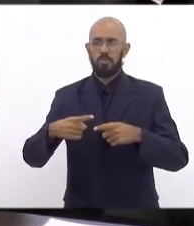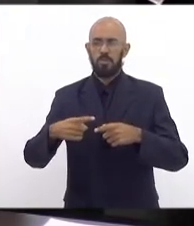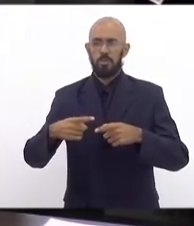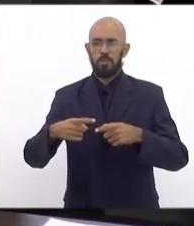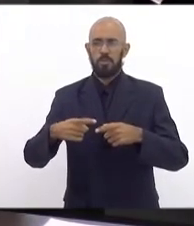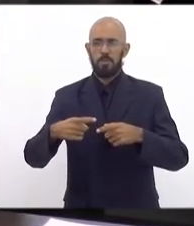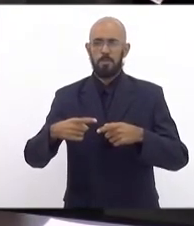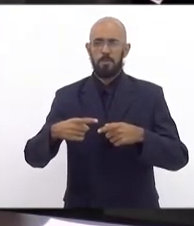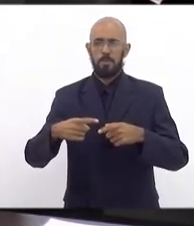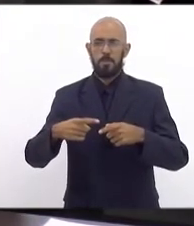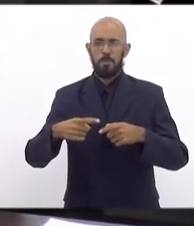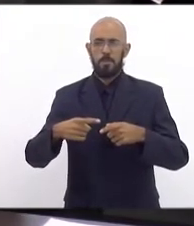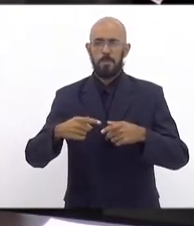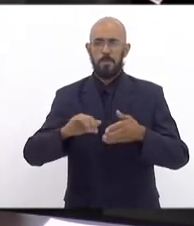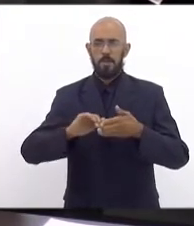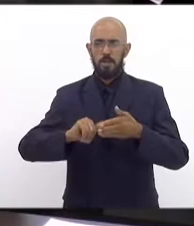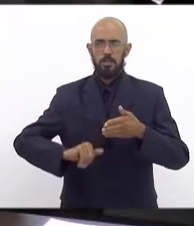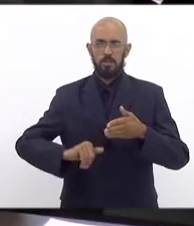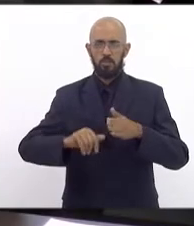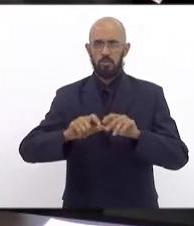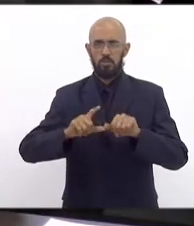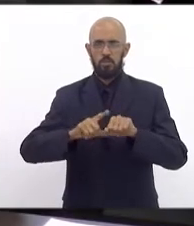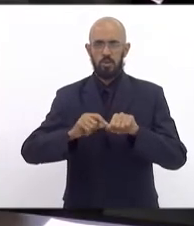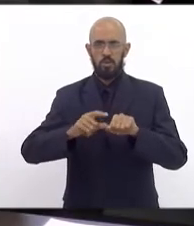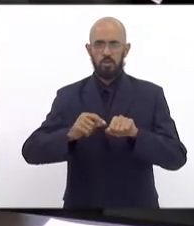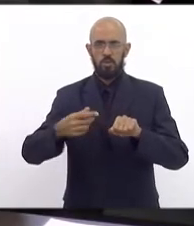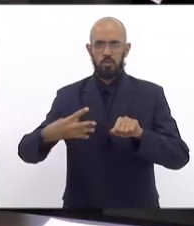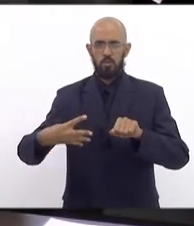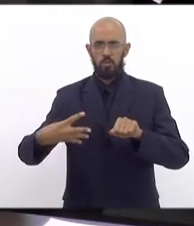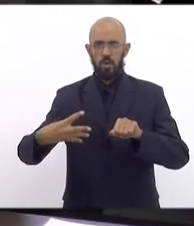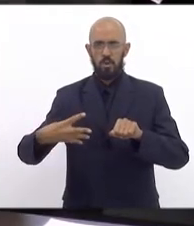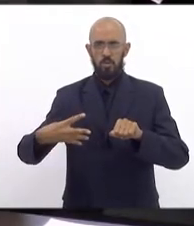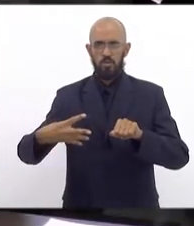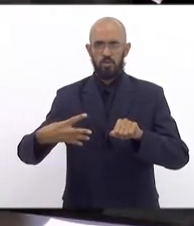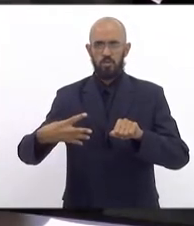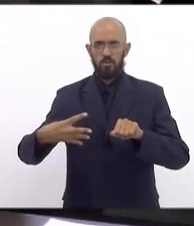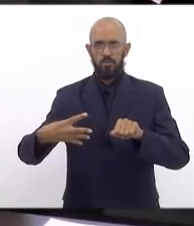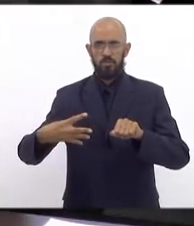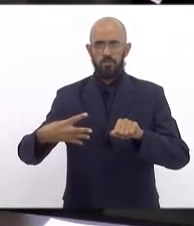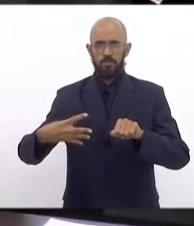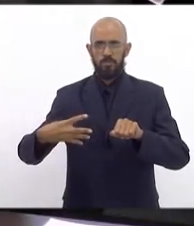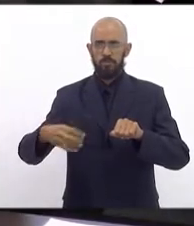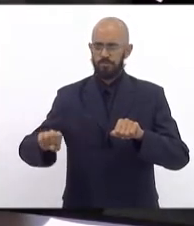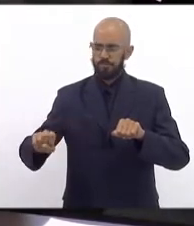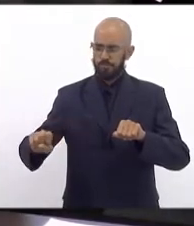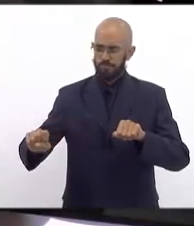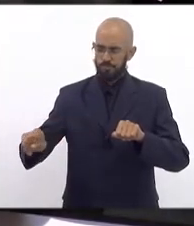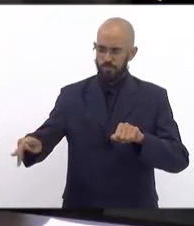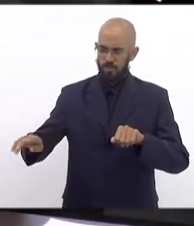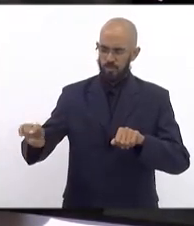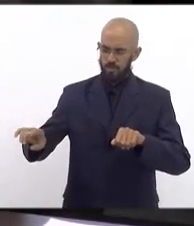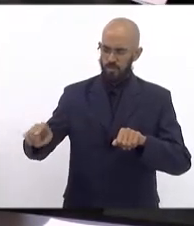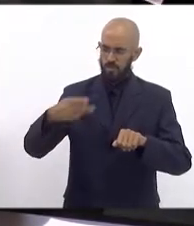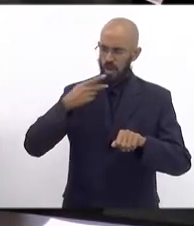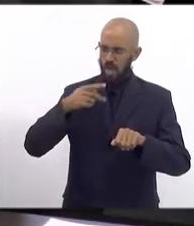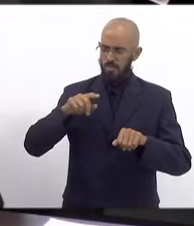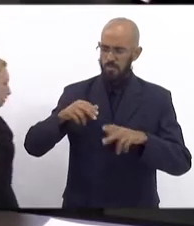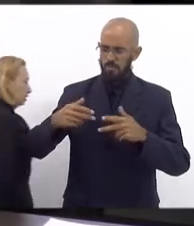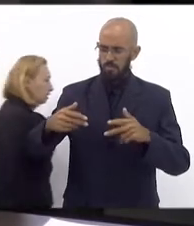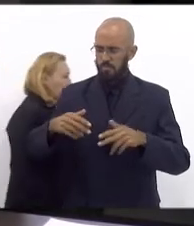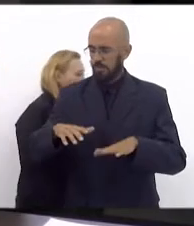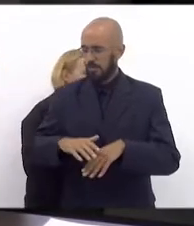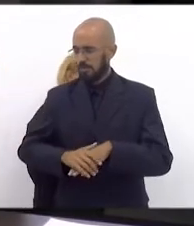desculpa exclui o artigo 4º que fala de Petrópolis Então olha não deixa eu deixa só dizer uma coisa